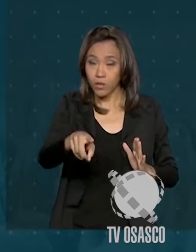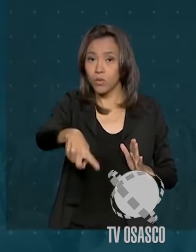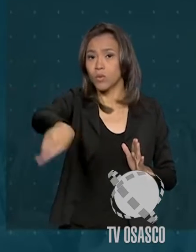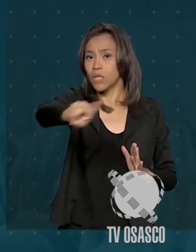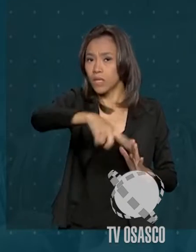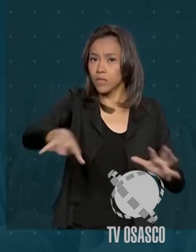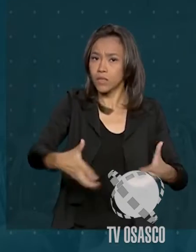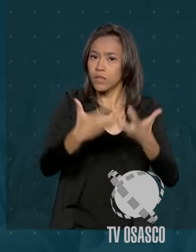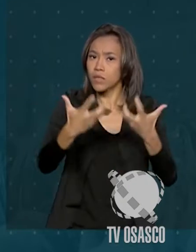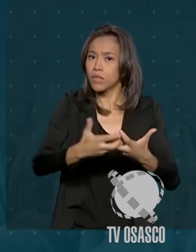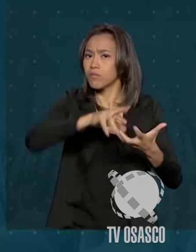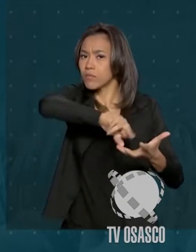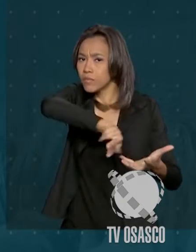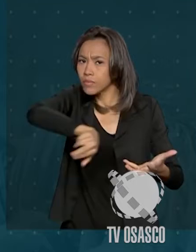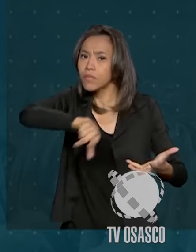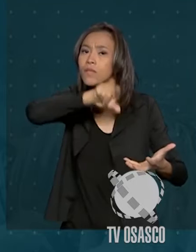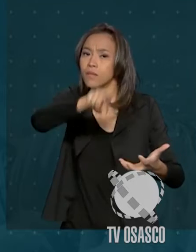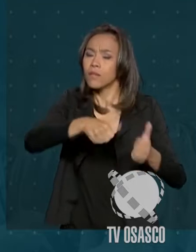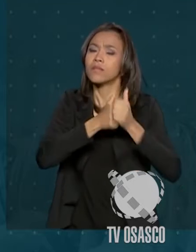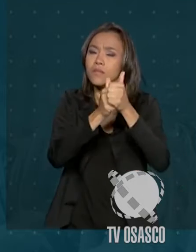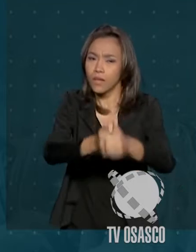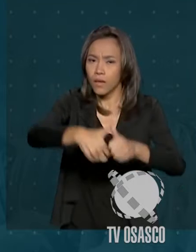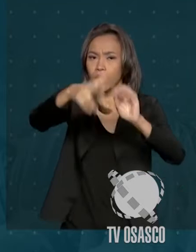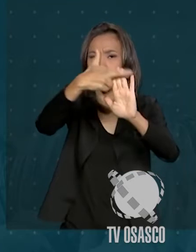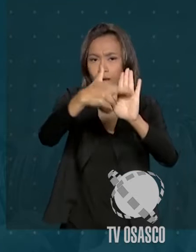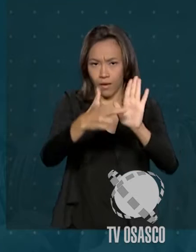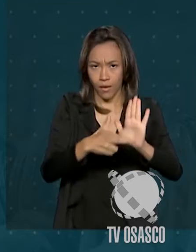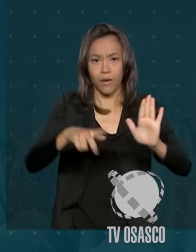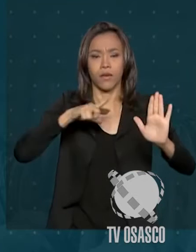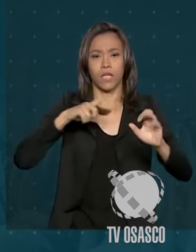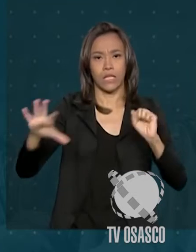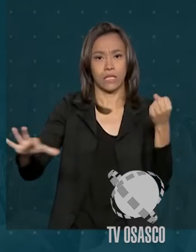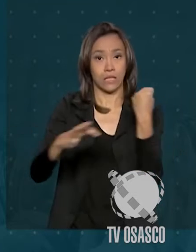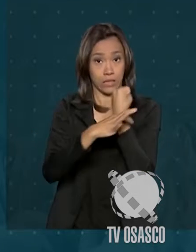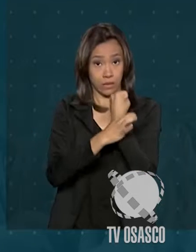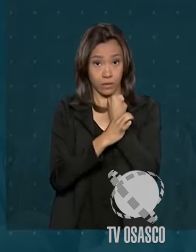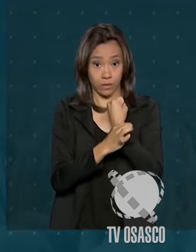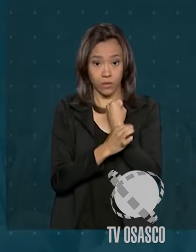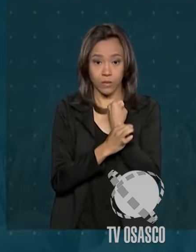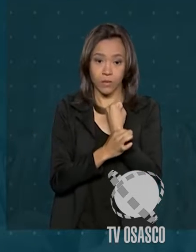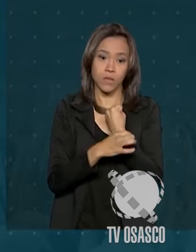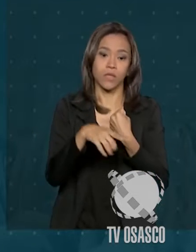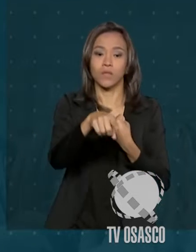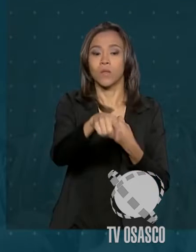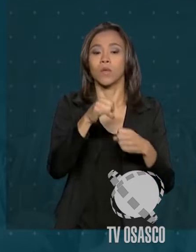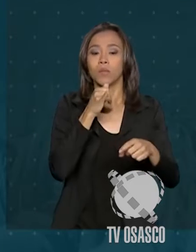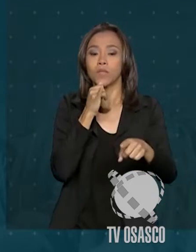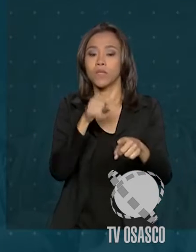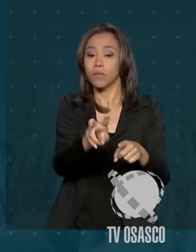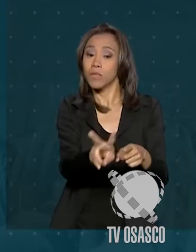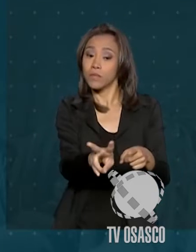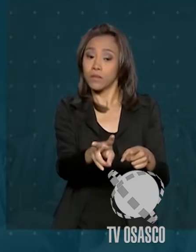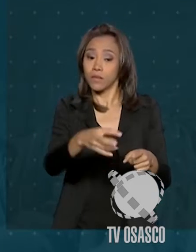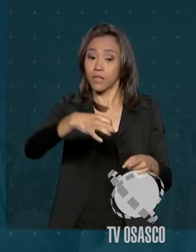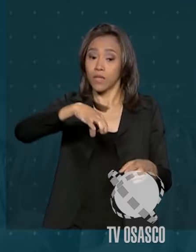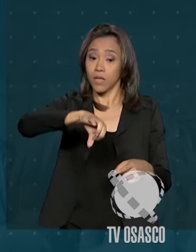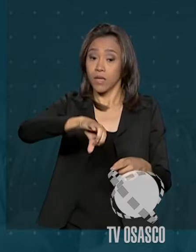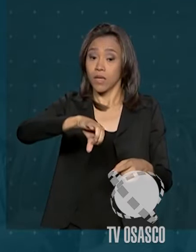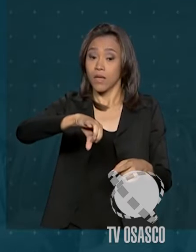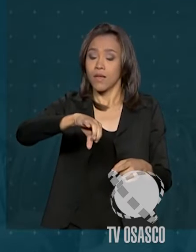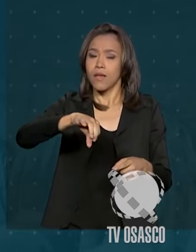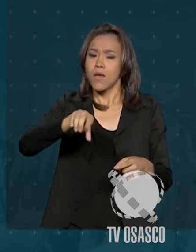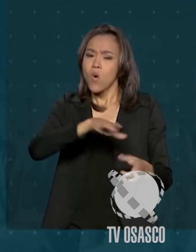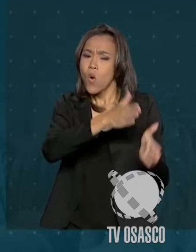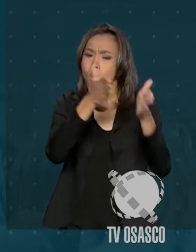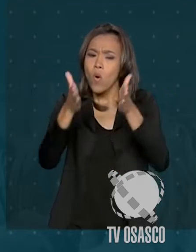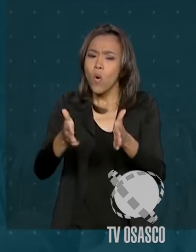conformidade e apresentam níveis seguros de defensivos, contaminantes químicos, como o arsênio, e biológicos, como a salmonela.